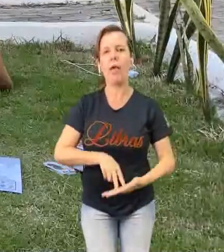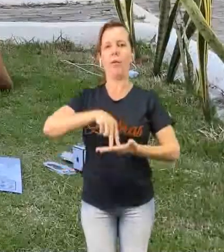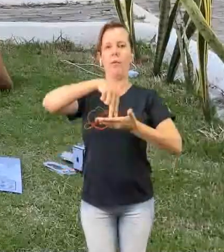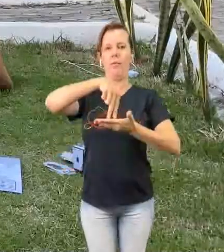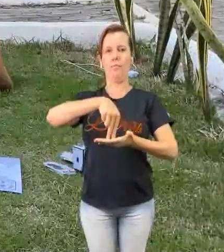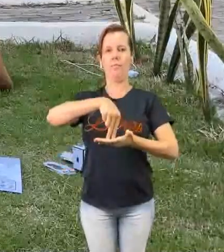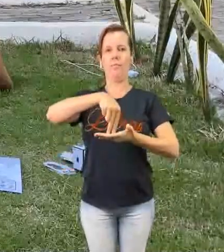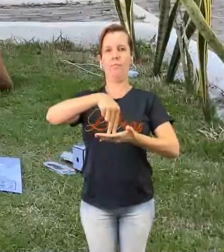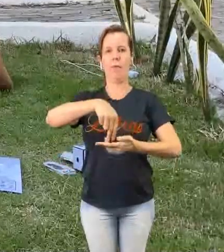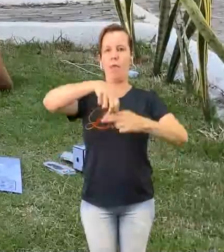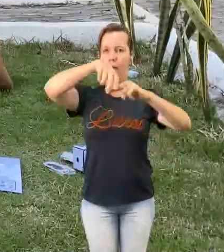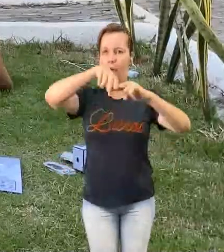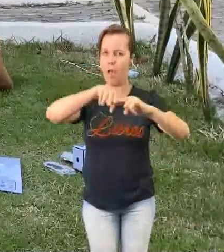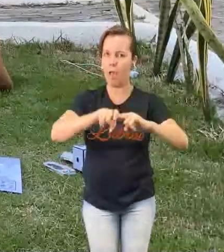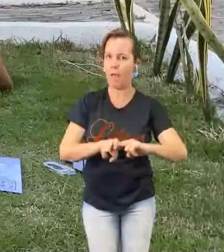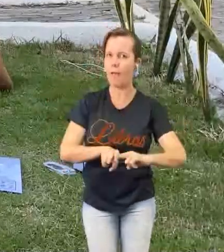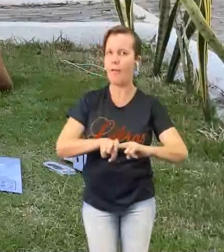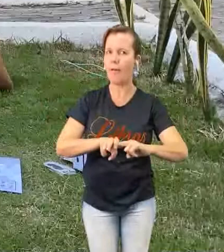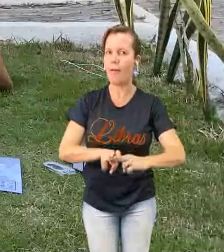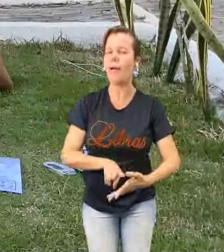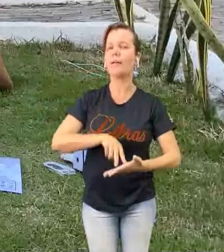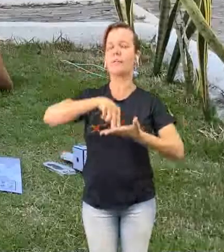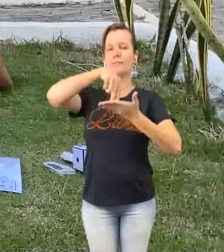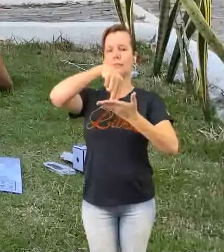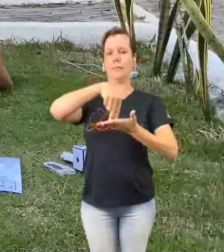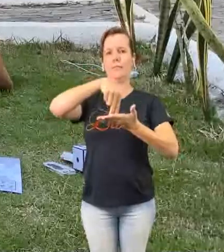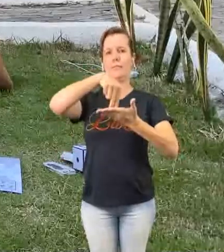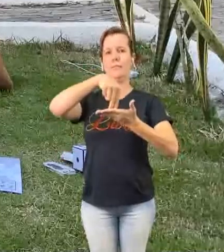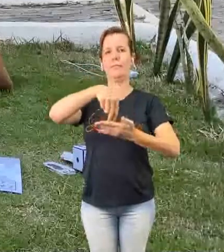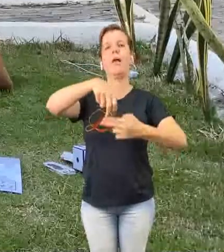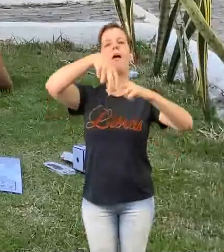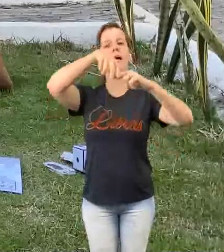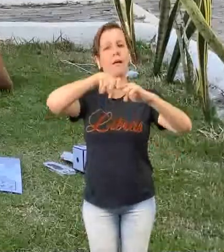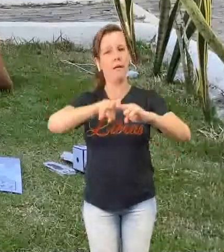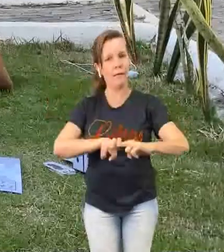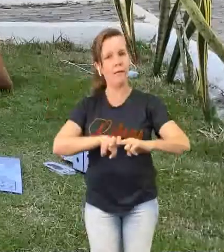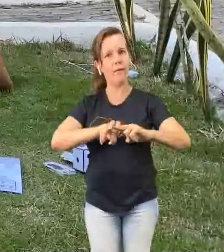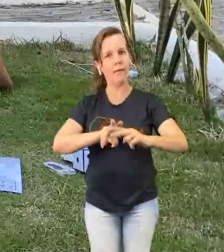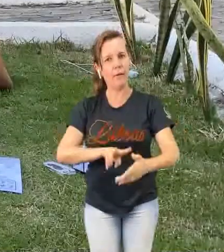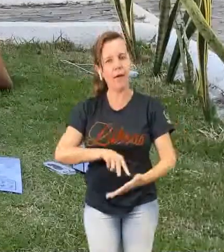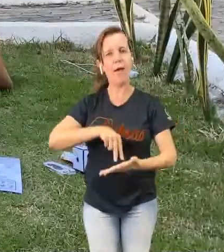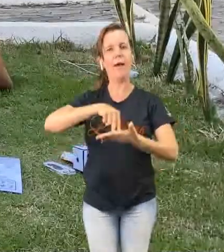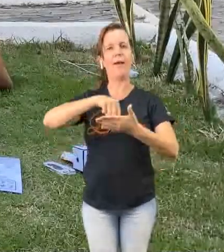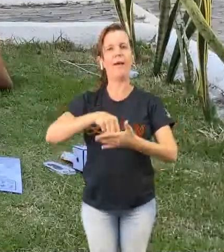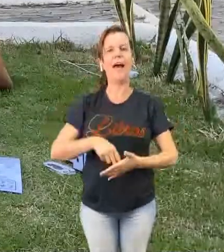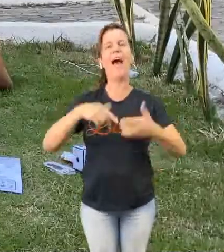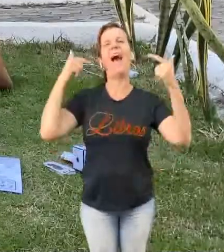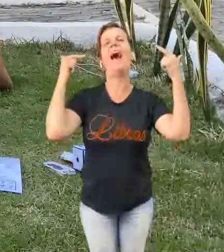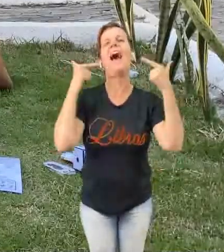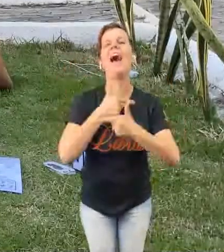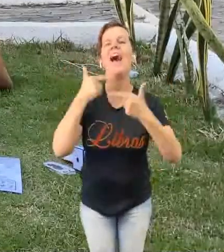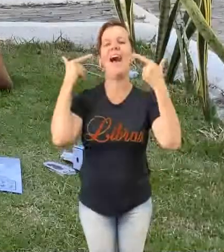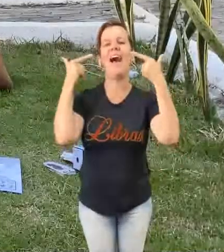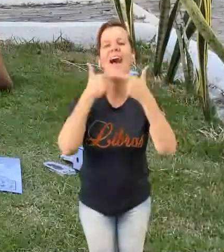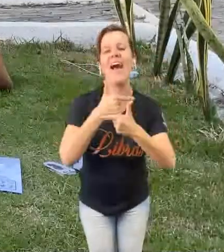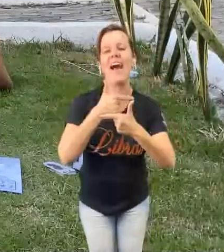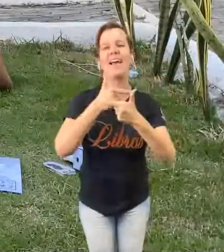senta, levanta, senta, levanta, senta, levanta,